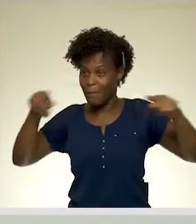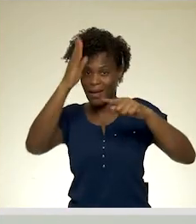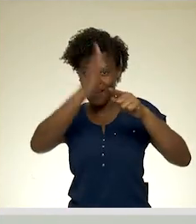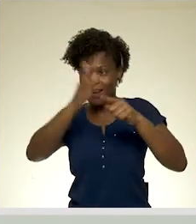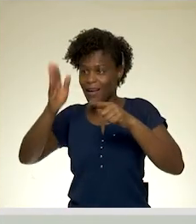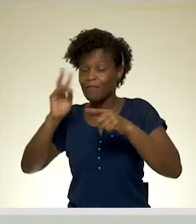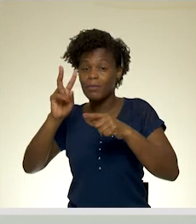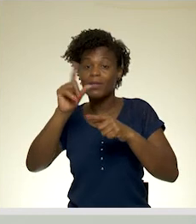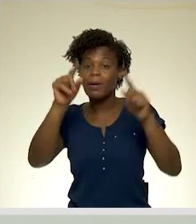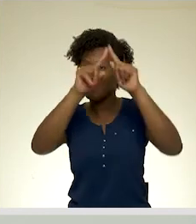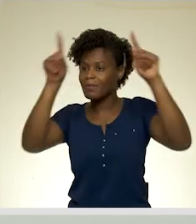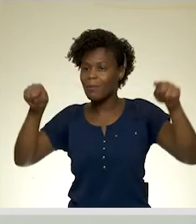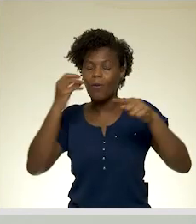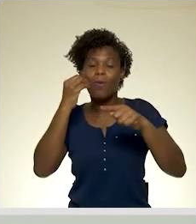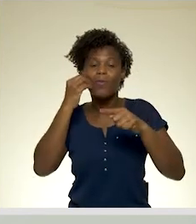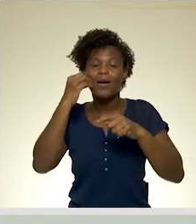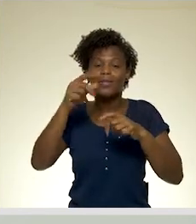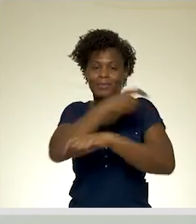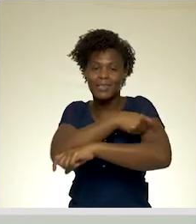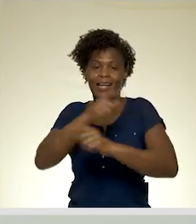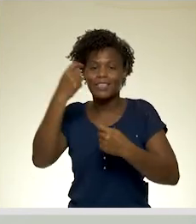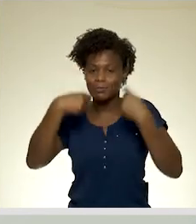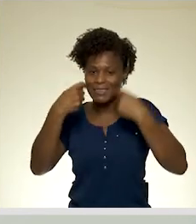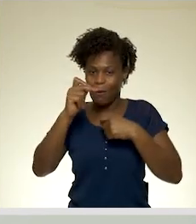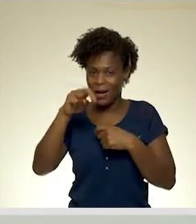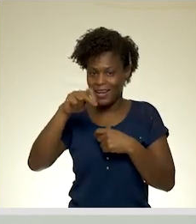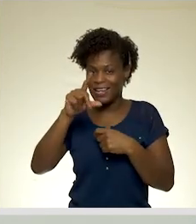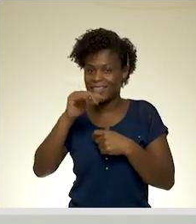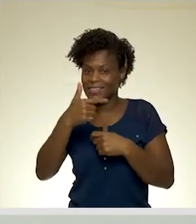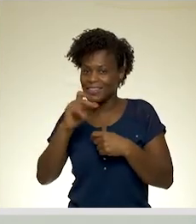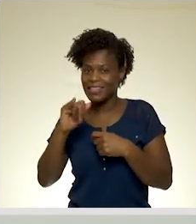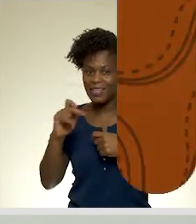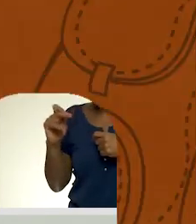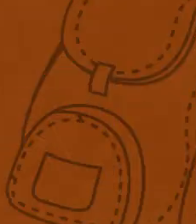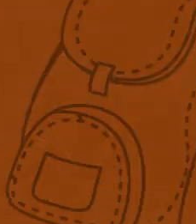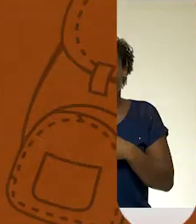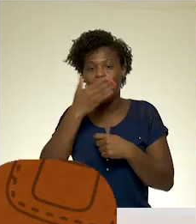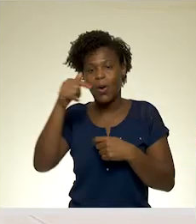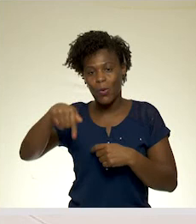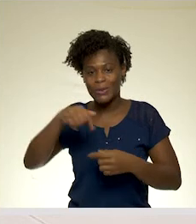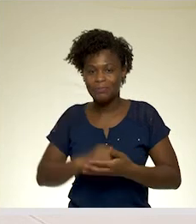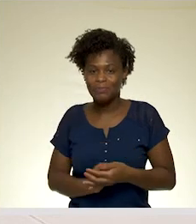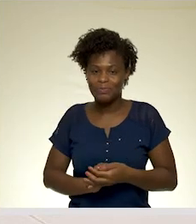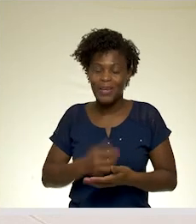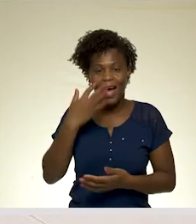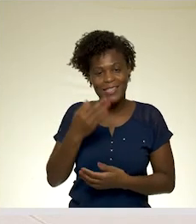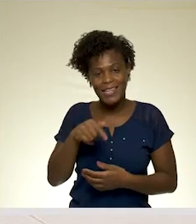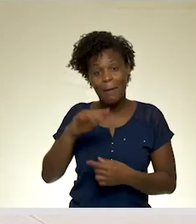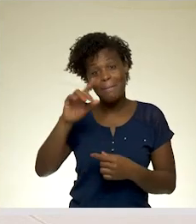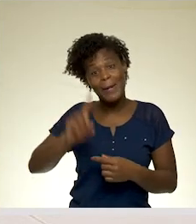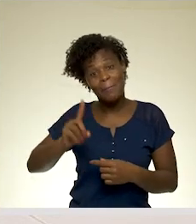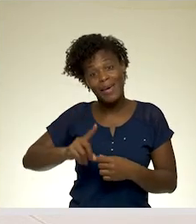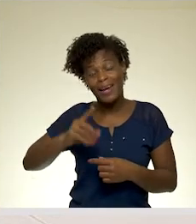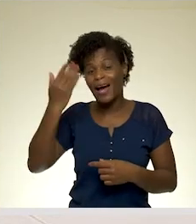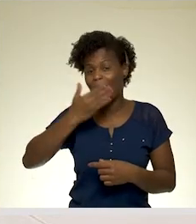como representar na expressão analítica. Isso foi a nossa aula de hoje. Assim foi a nossa